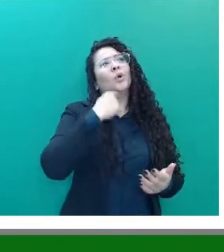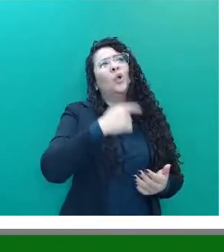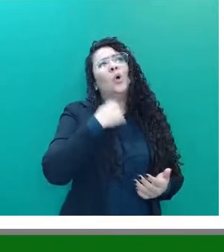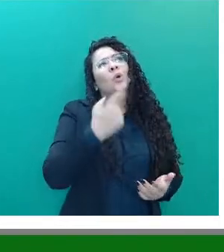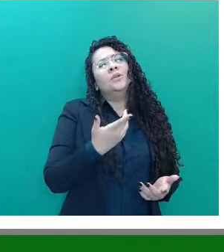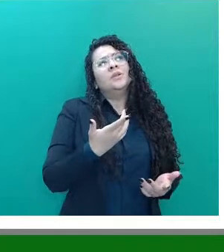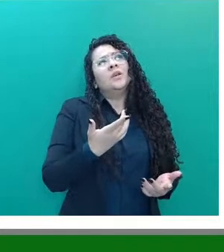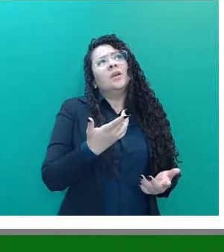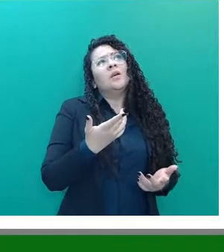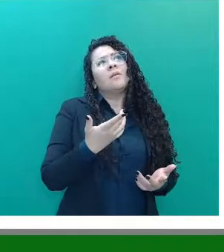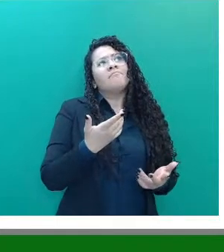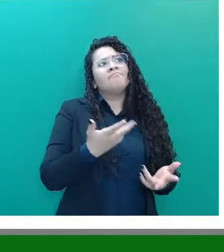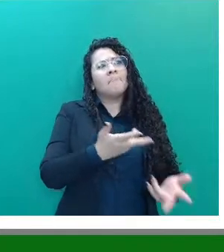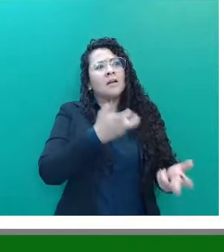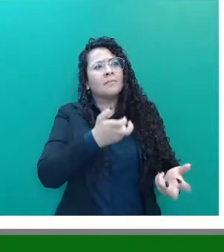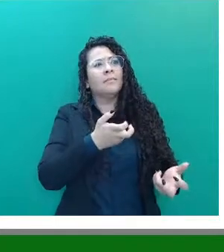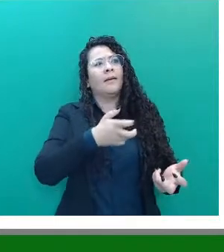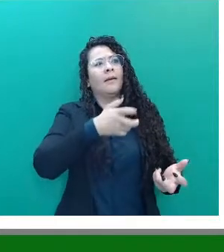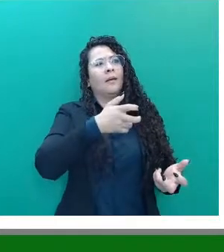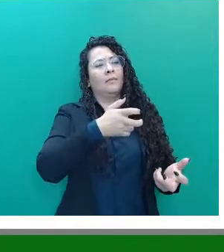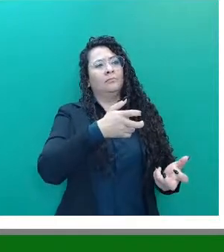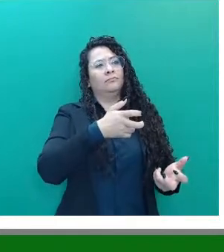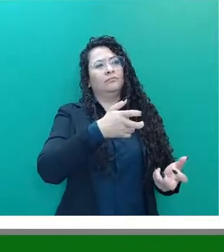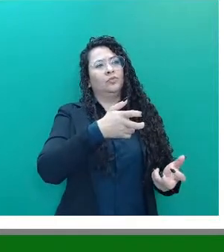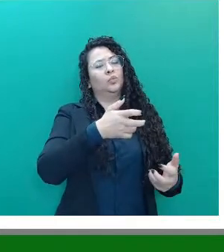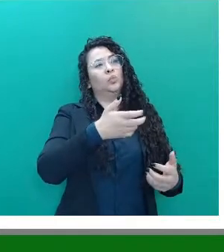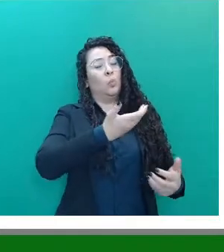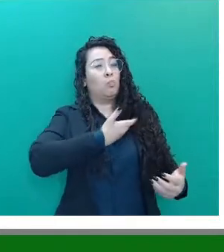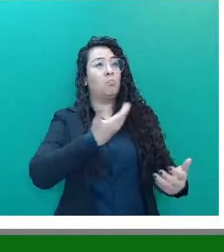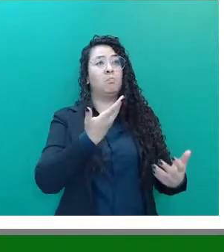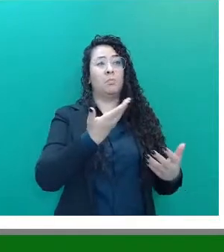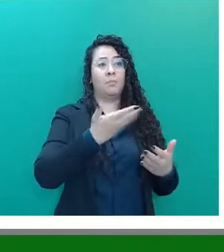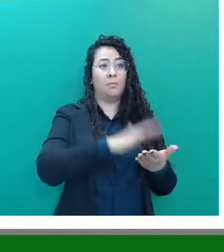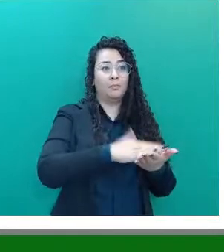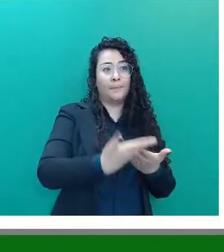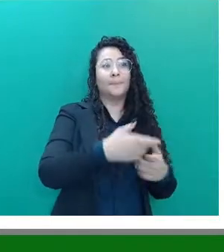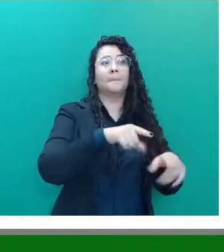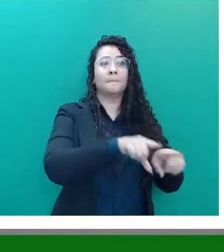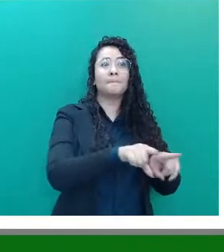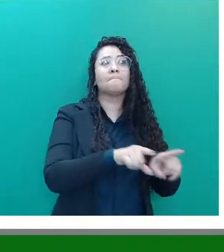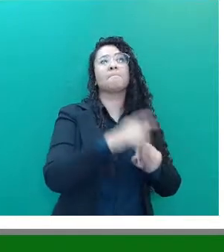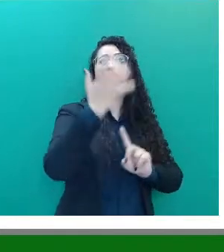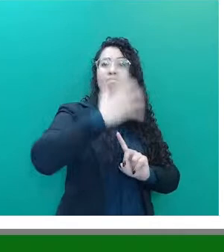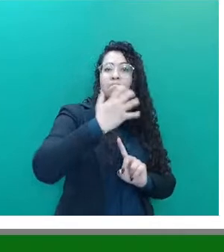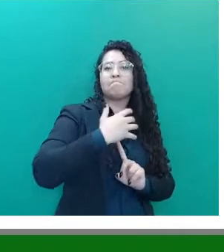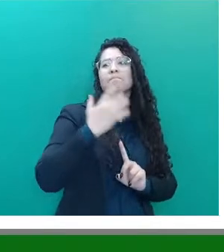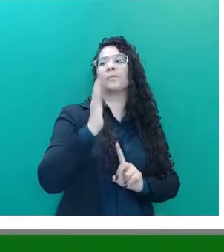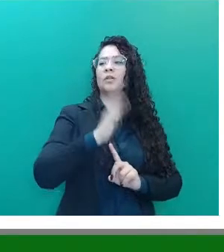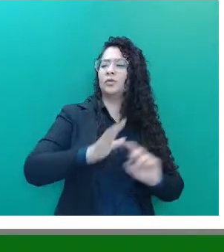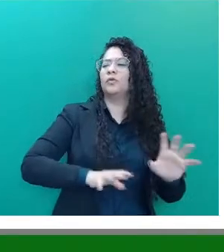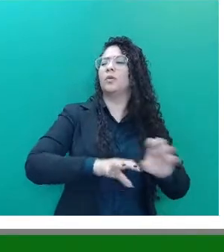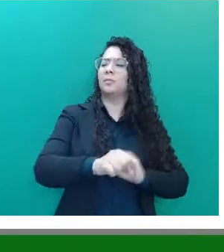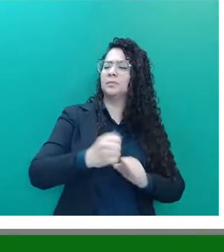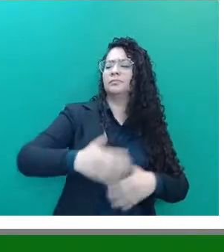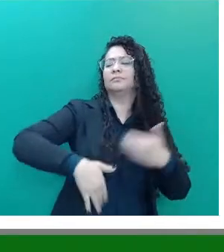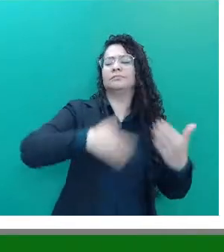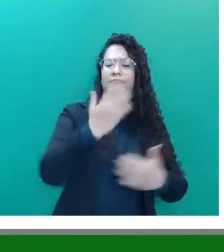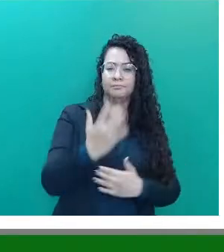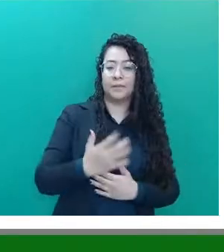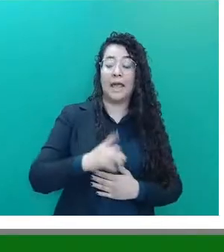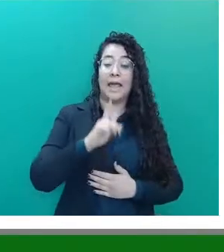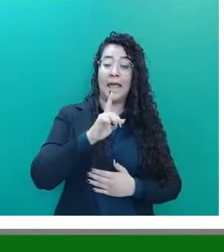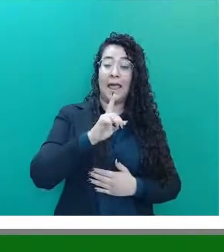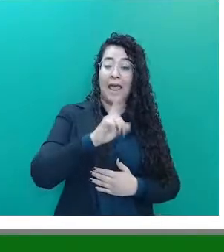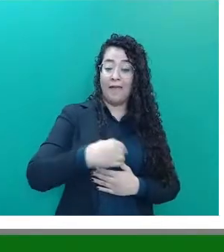Então, porque da forma como está escrita, parece que todos os dados e os discursos são a partir do vivido ou